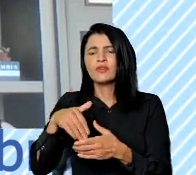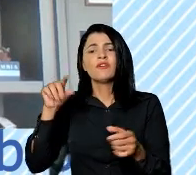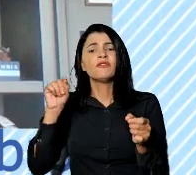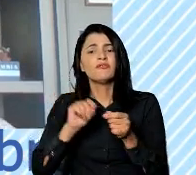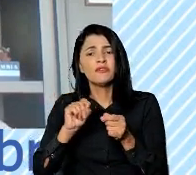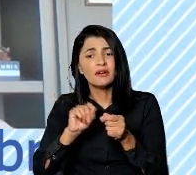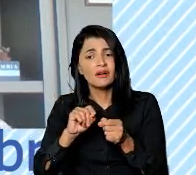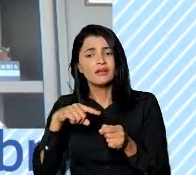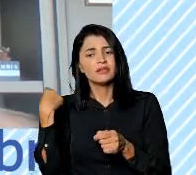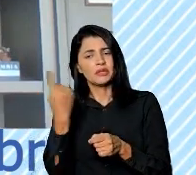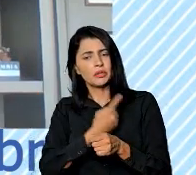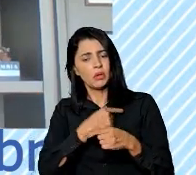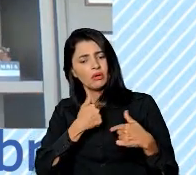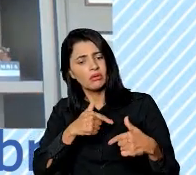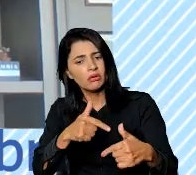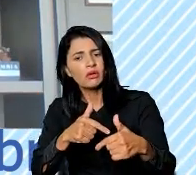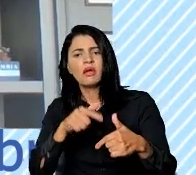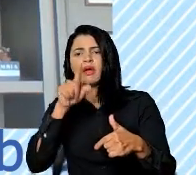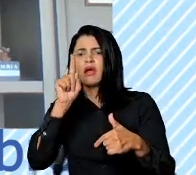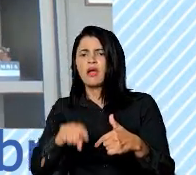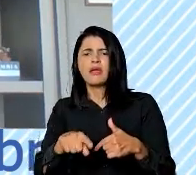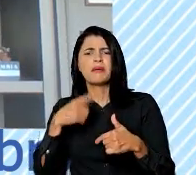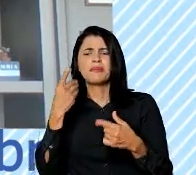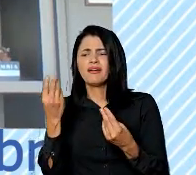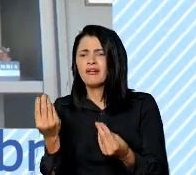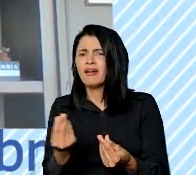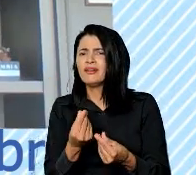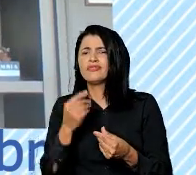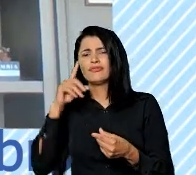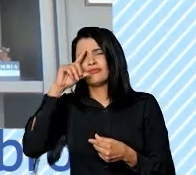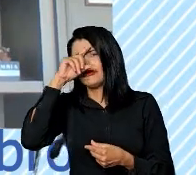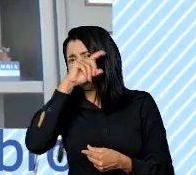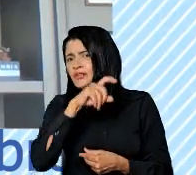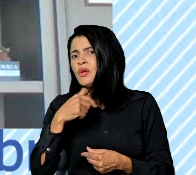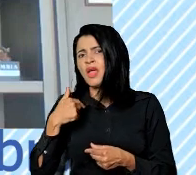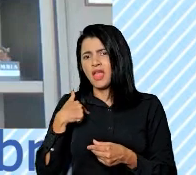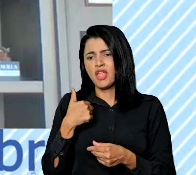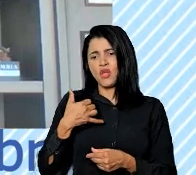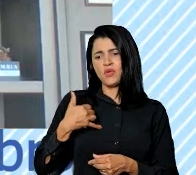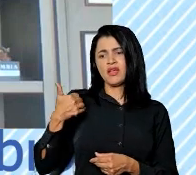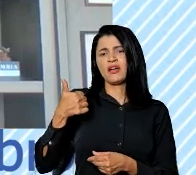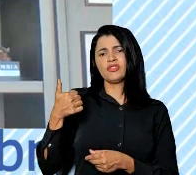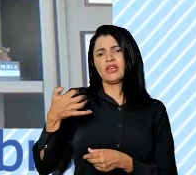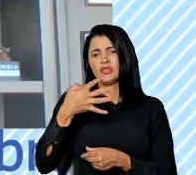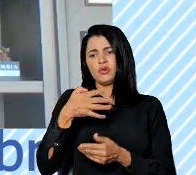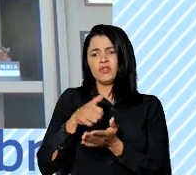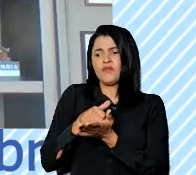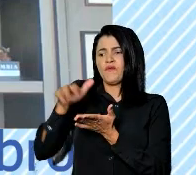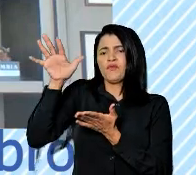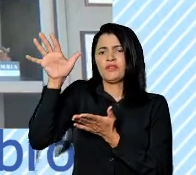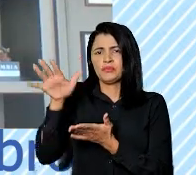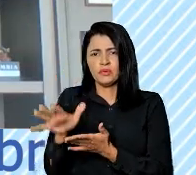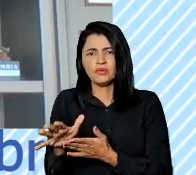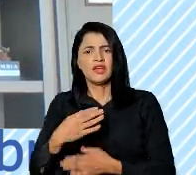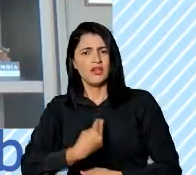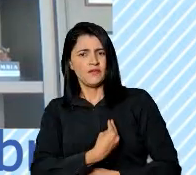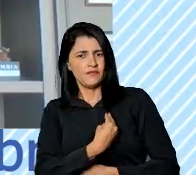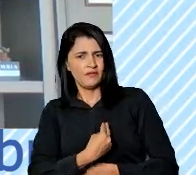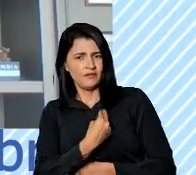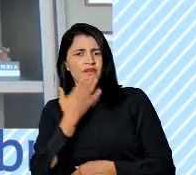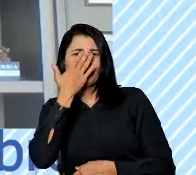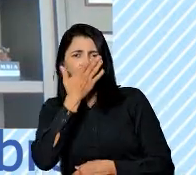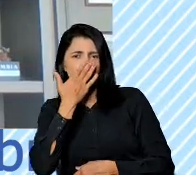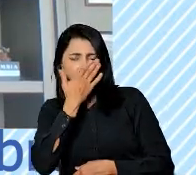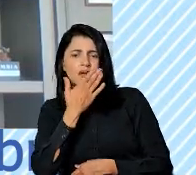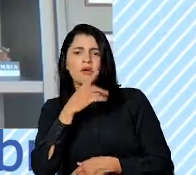nossa trajetória seja muito mais árdua. Eu fui expulsa de casa aos 14 anos de idade, vivi da prostituição, e com o apoio da